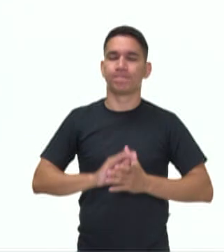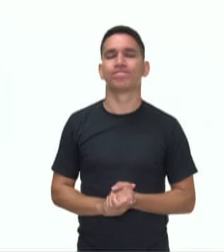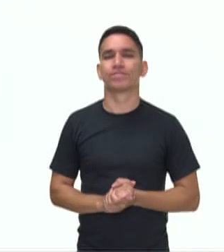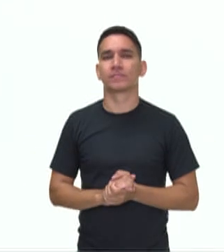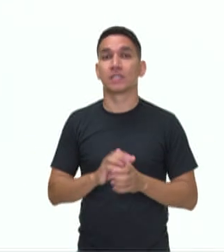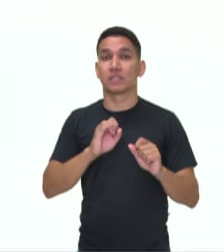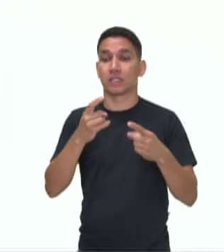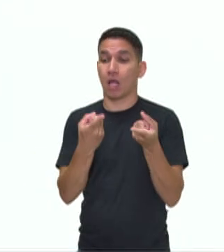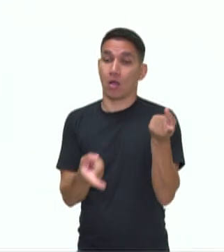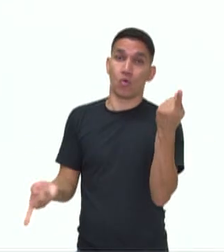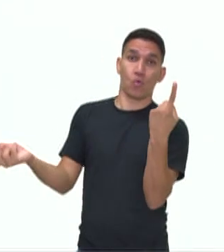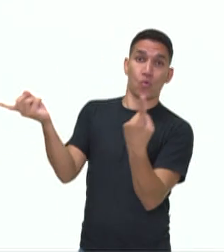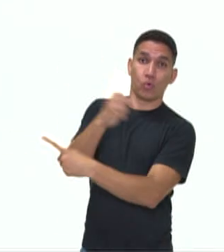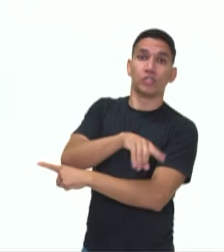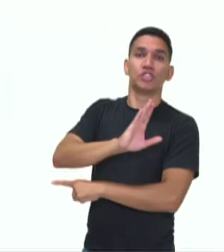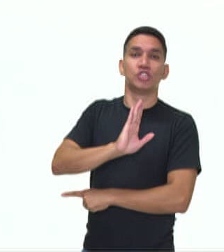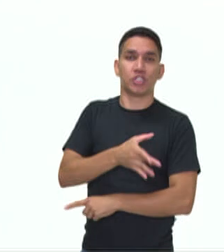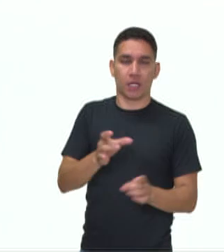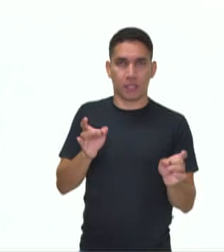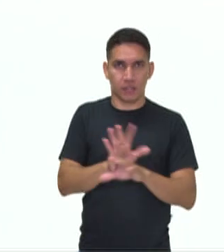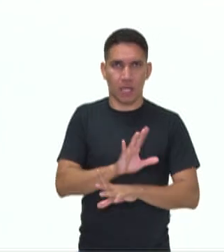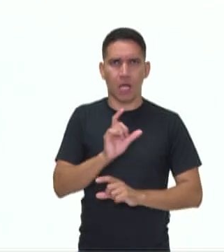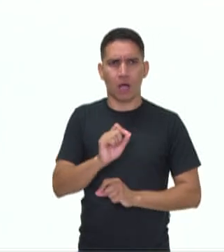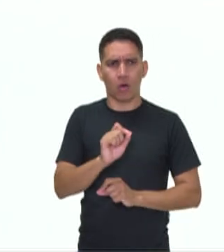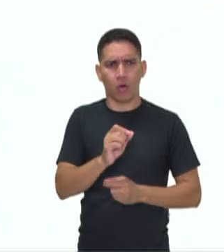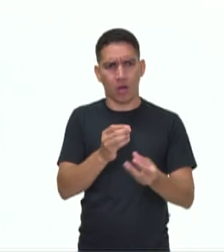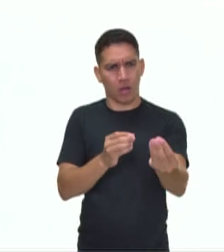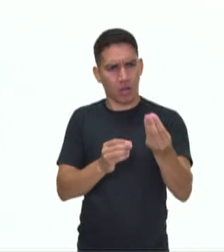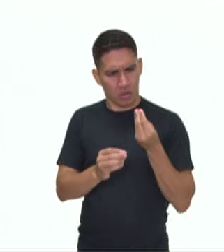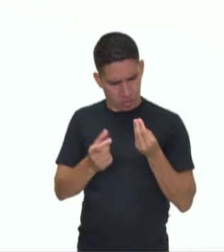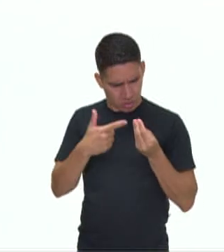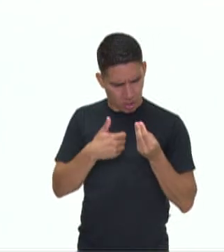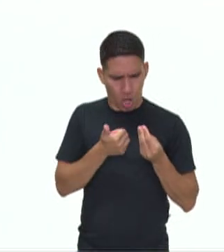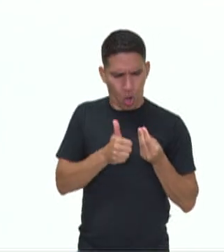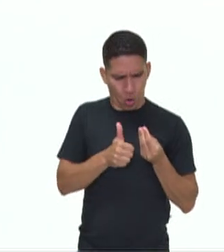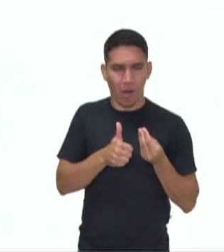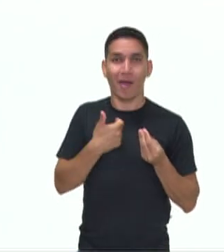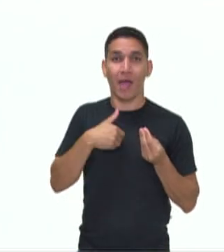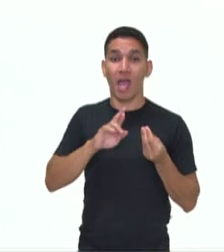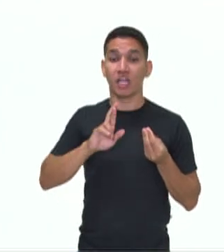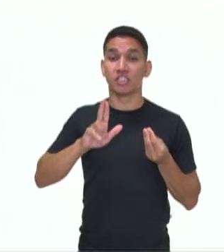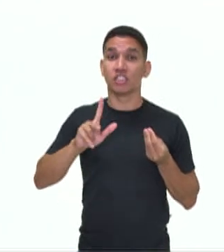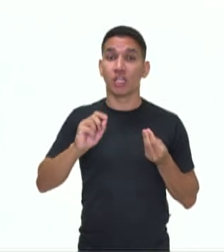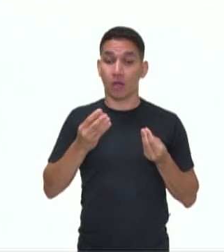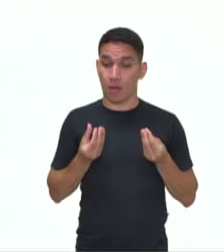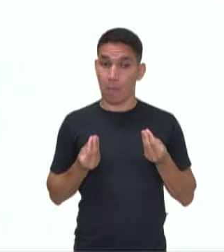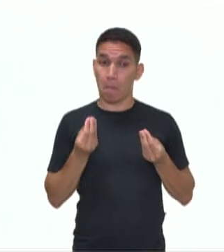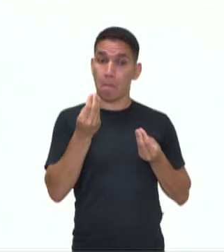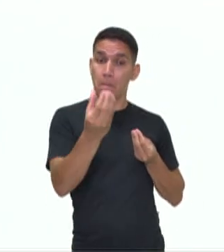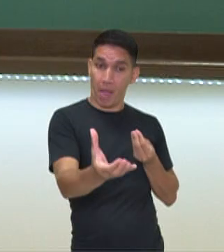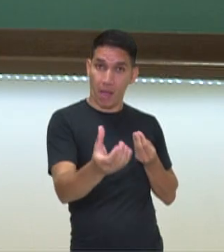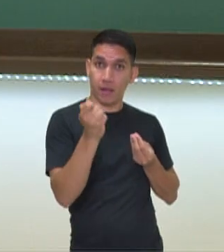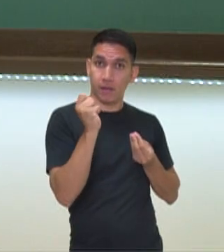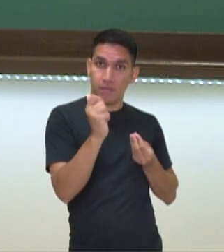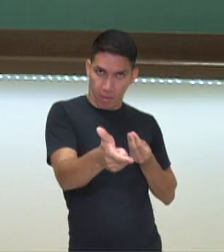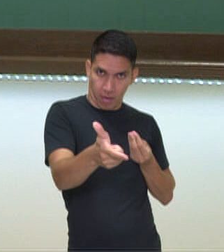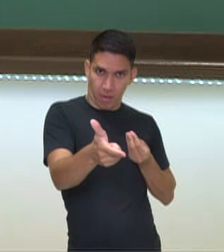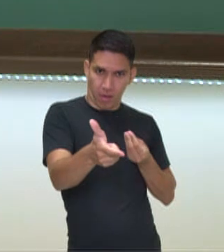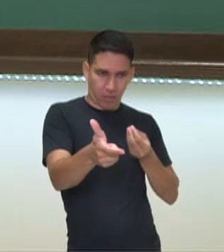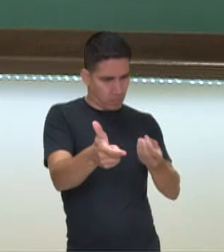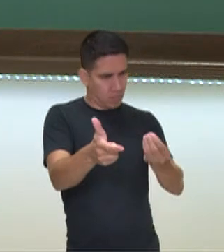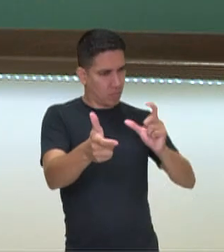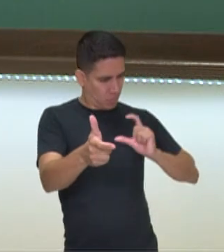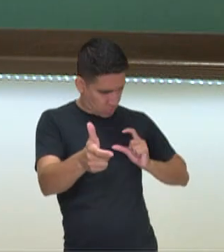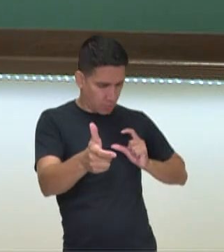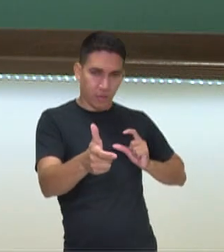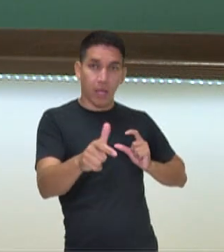caminho inverso, temos que o troco é determinado pela diferença entre o valor dado e o valor gasto. Diferença é uma